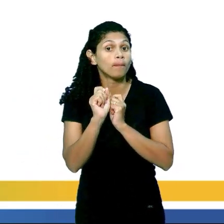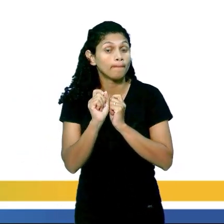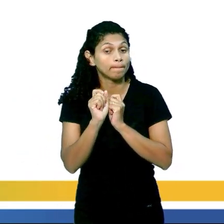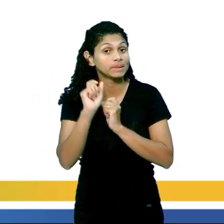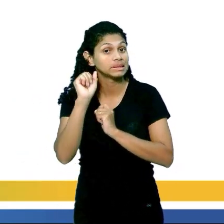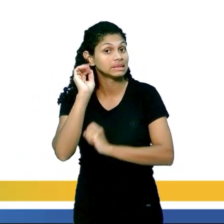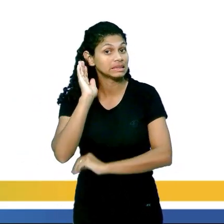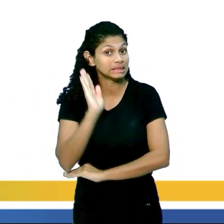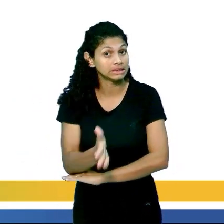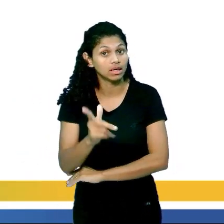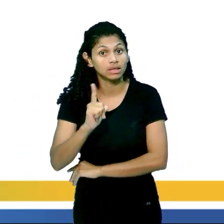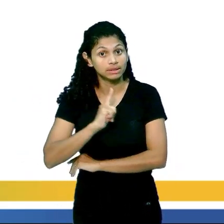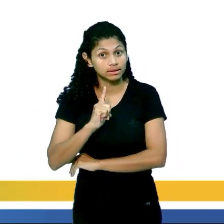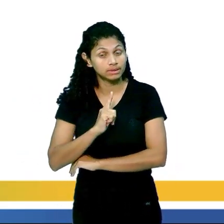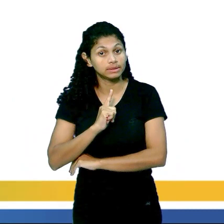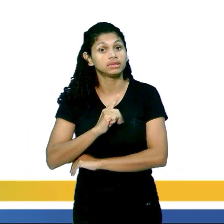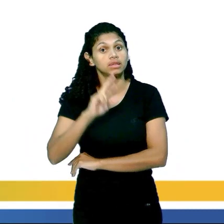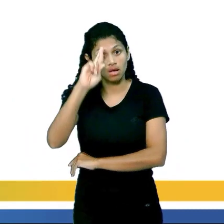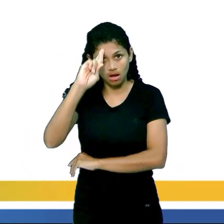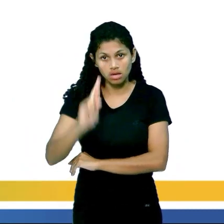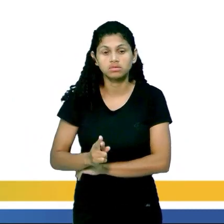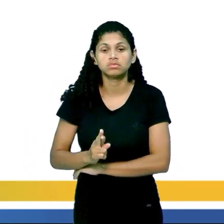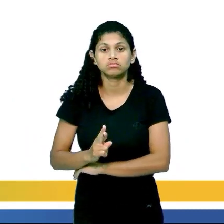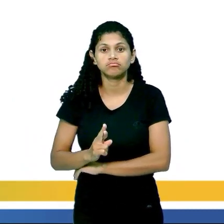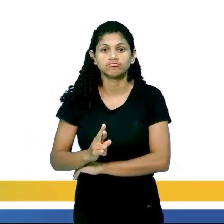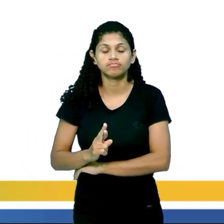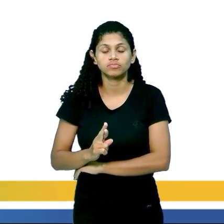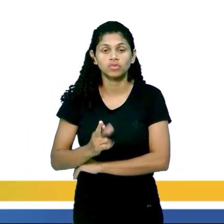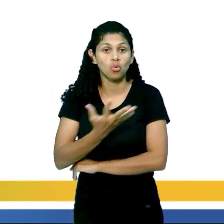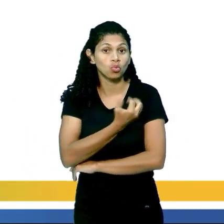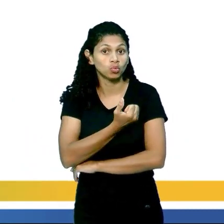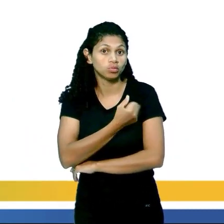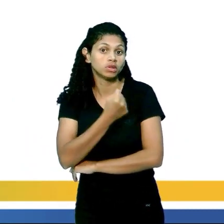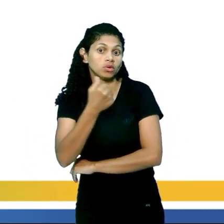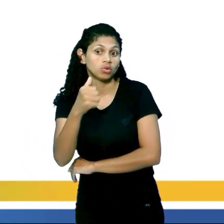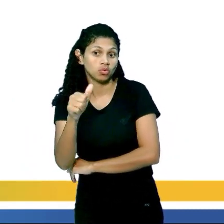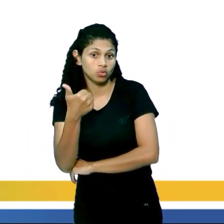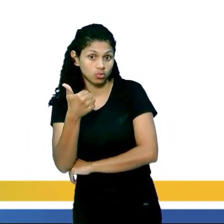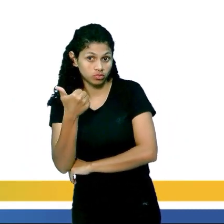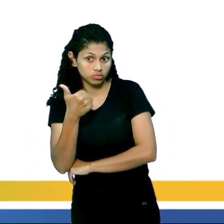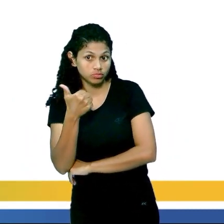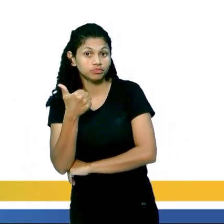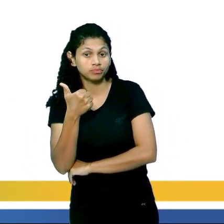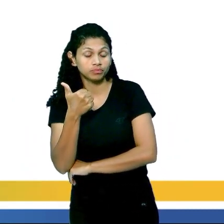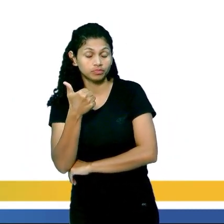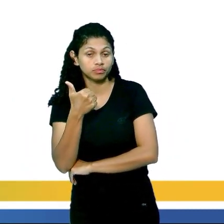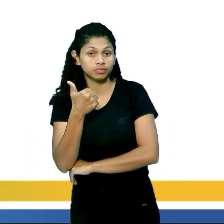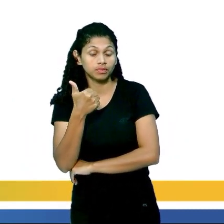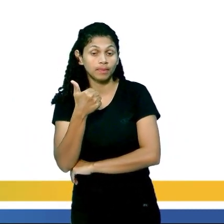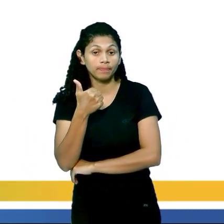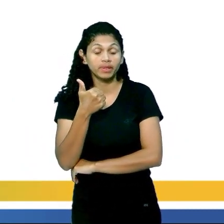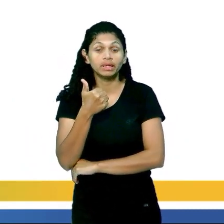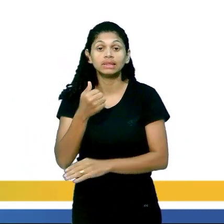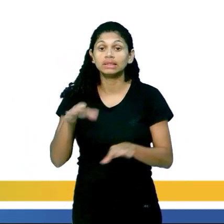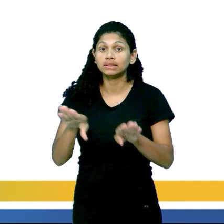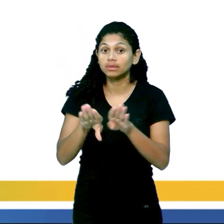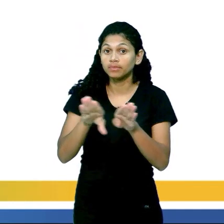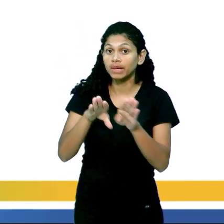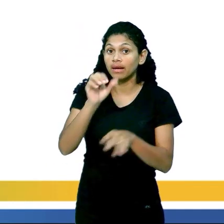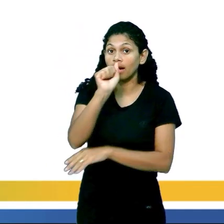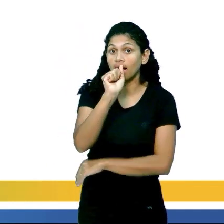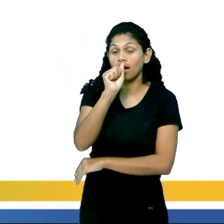a nossa razão, é 11. E o A1, que foi quando iniciou o primeiro